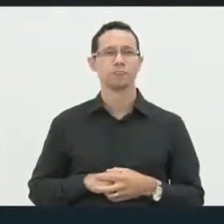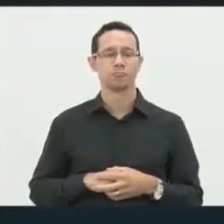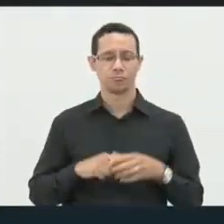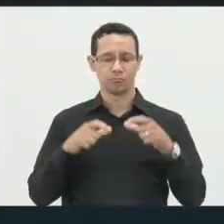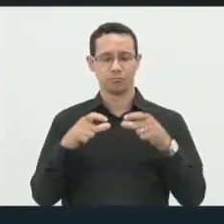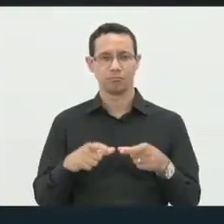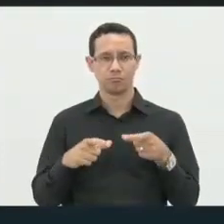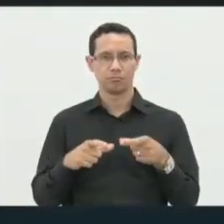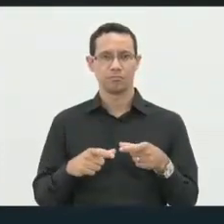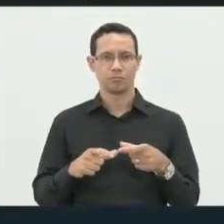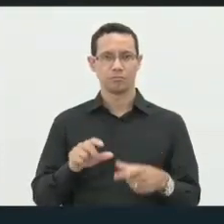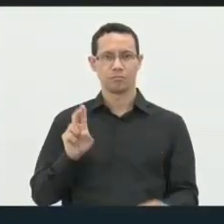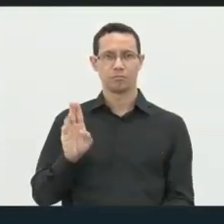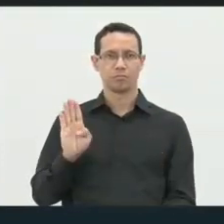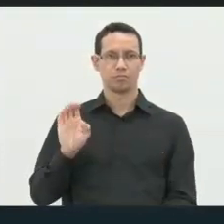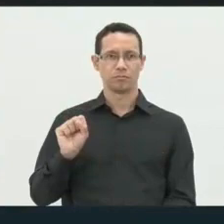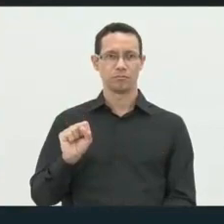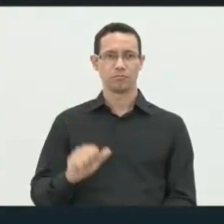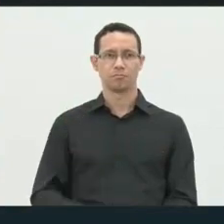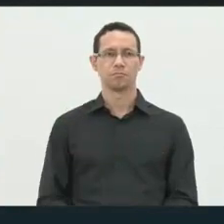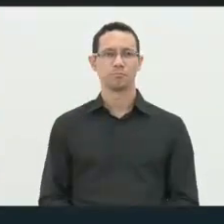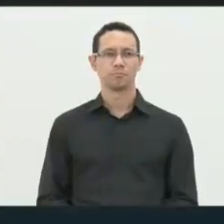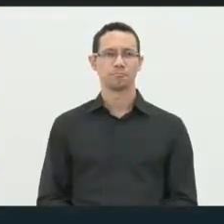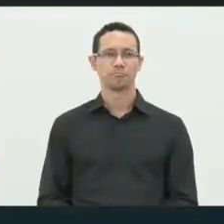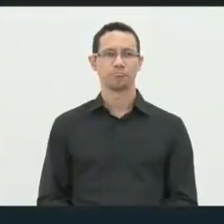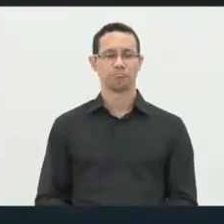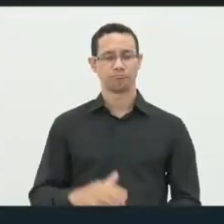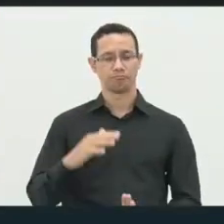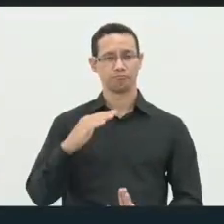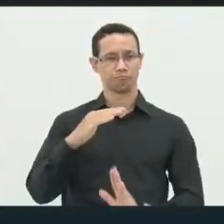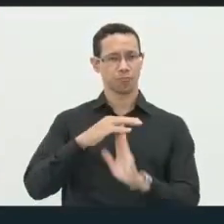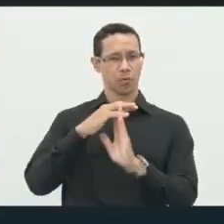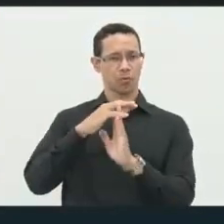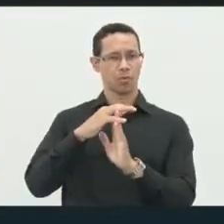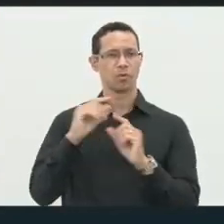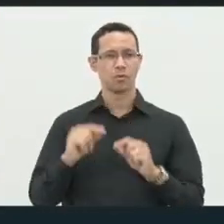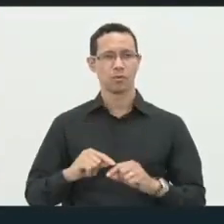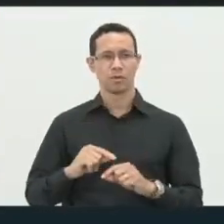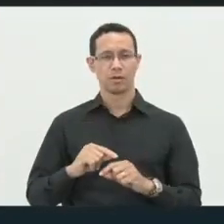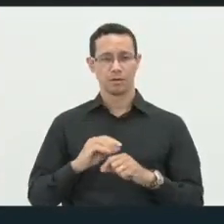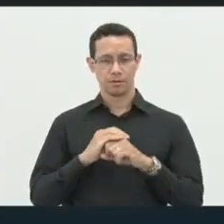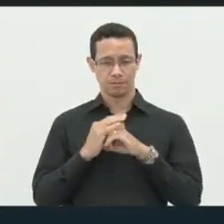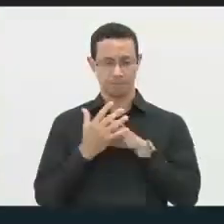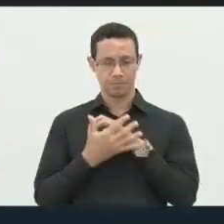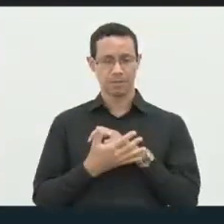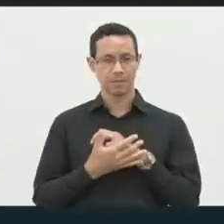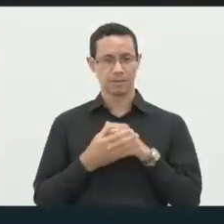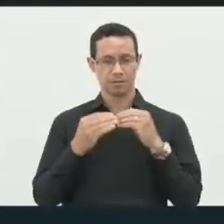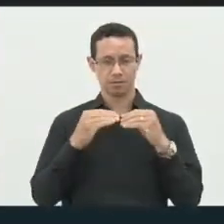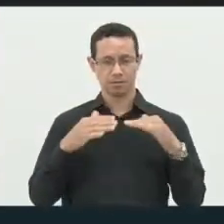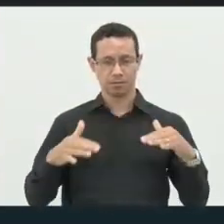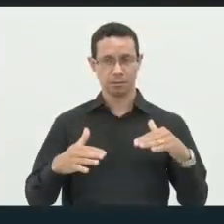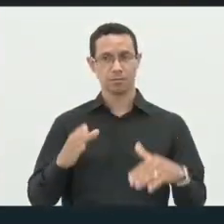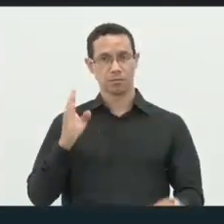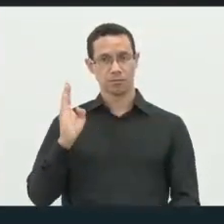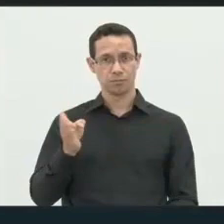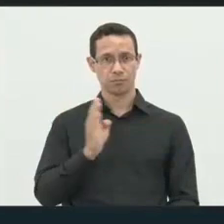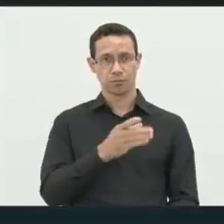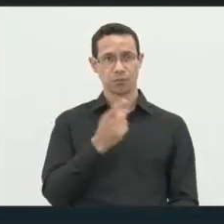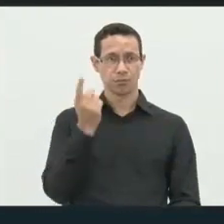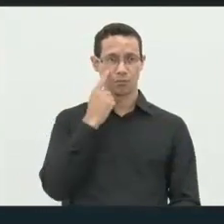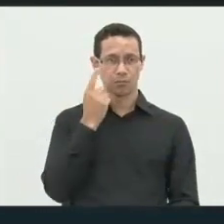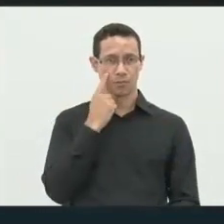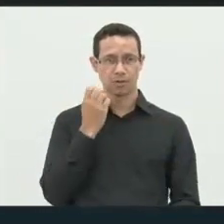saúde no ápice da pandemia eu circulei pela cidade fazendo